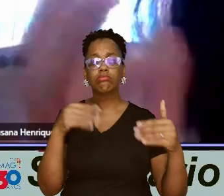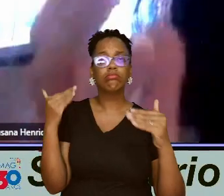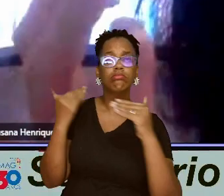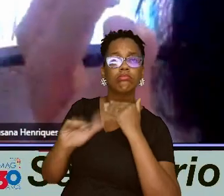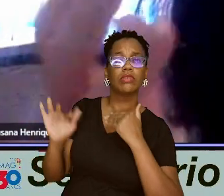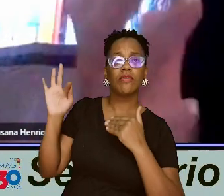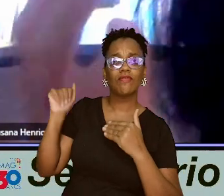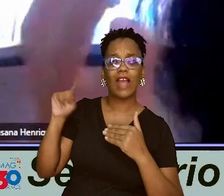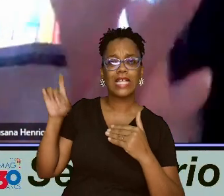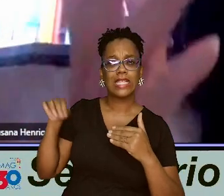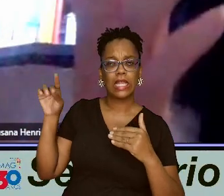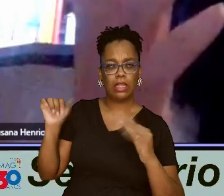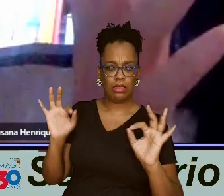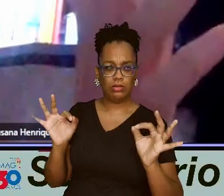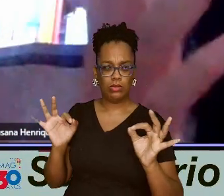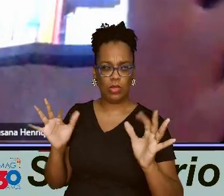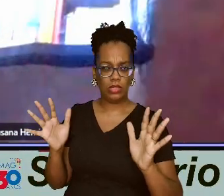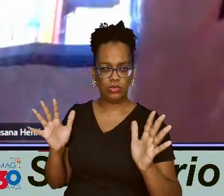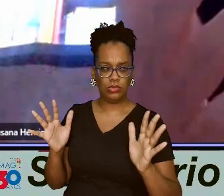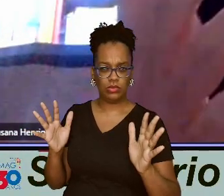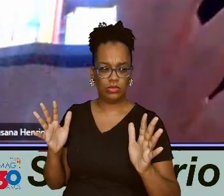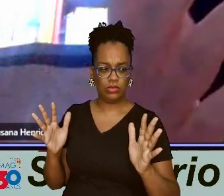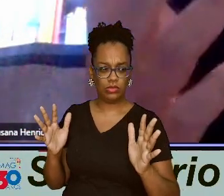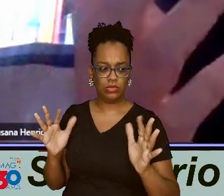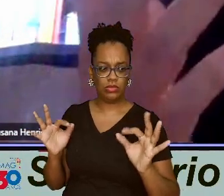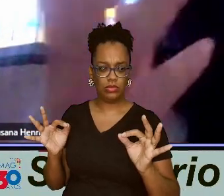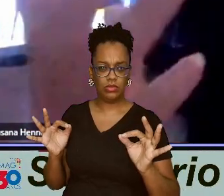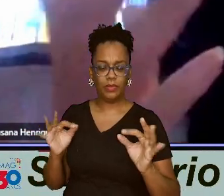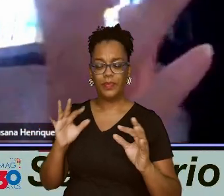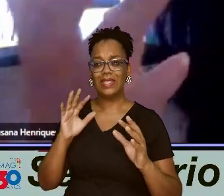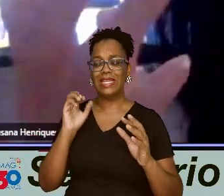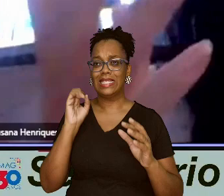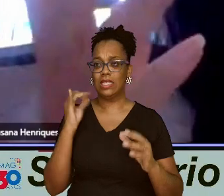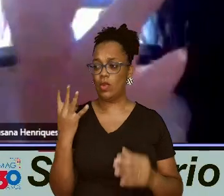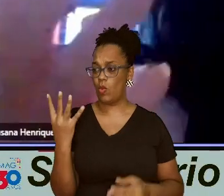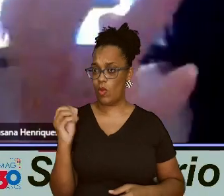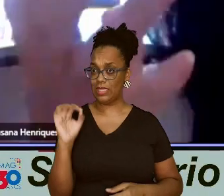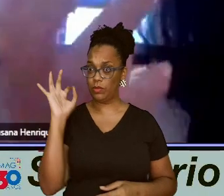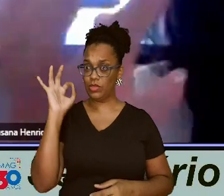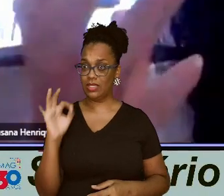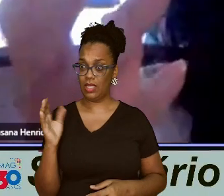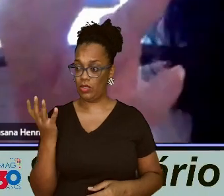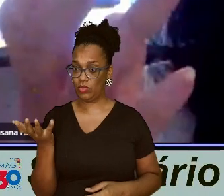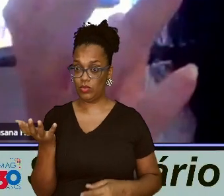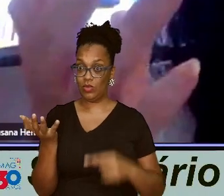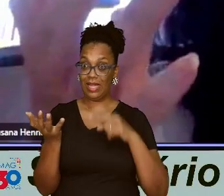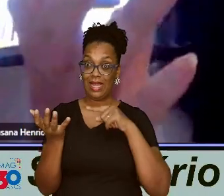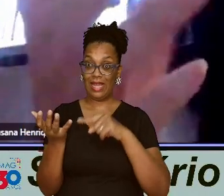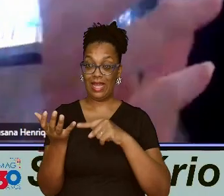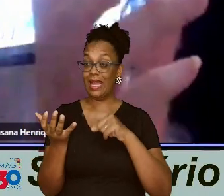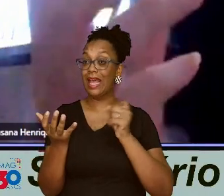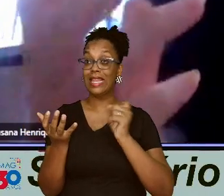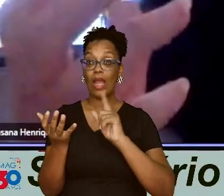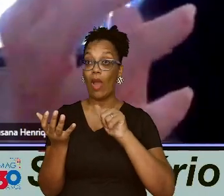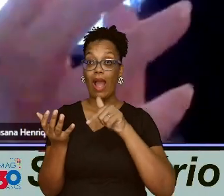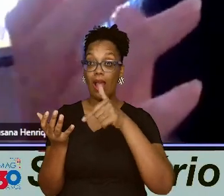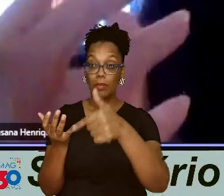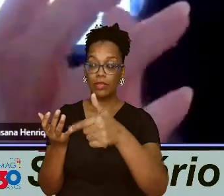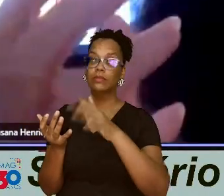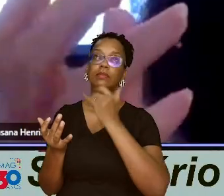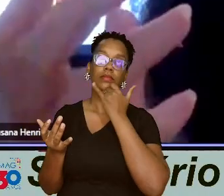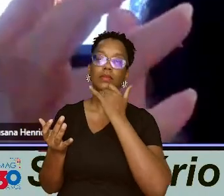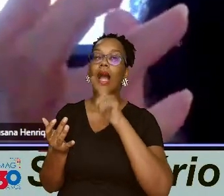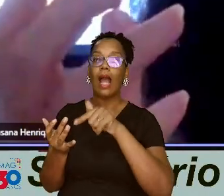não é mais ou menos isso, né? Se esses 40% que não são aplicados, aliás, que são aplicados